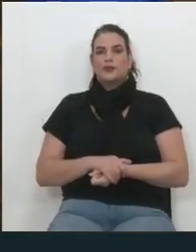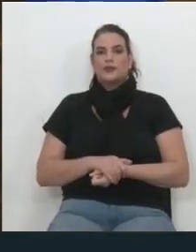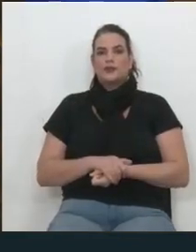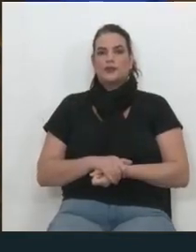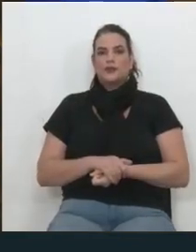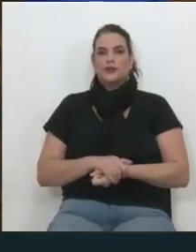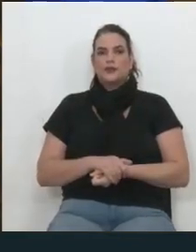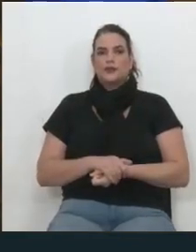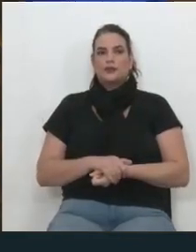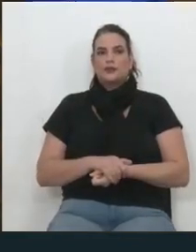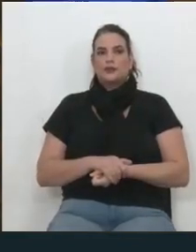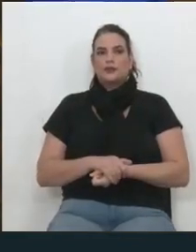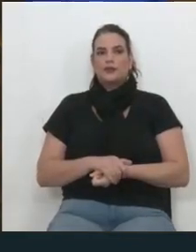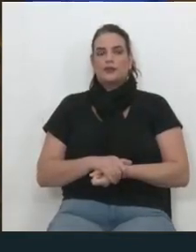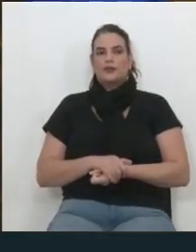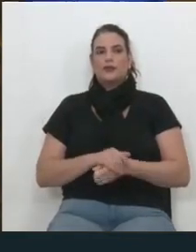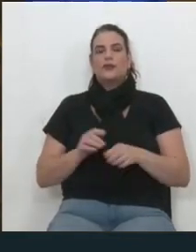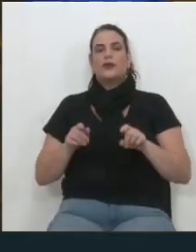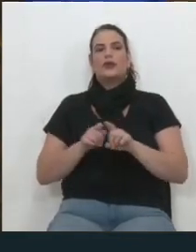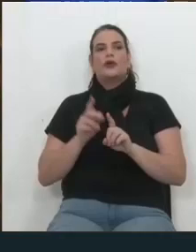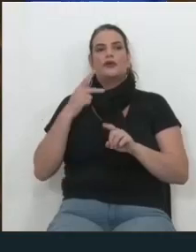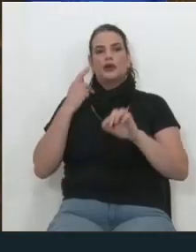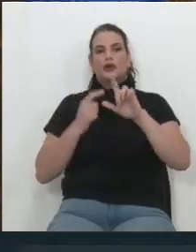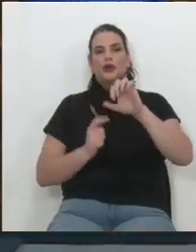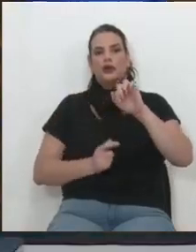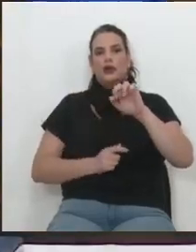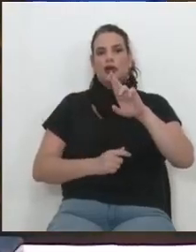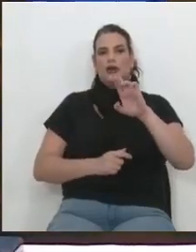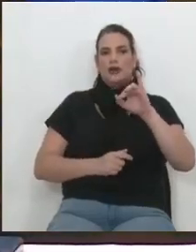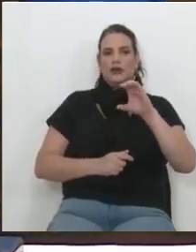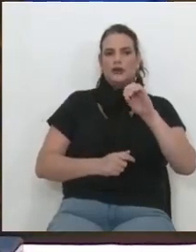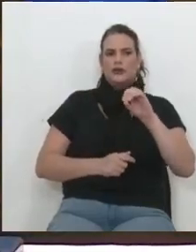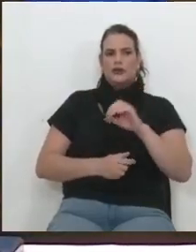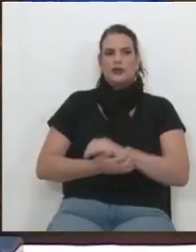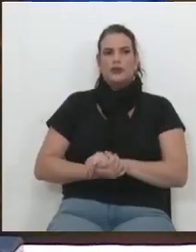Questão de ordem, vereador Dr. Lárcio Santos. Senhor presidente, quantas